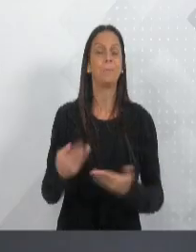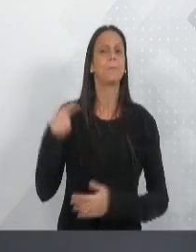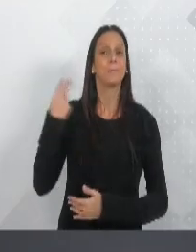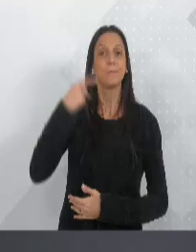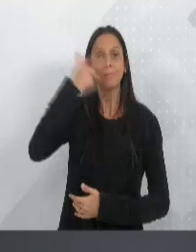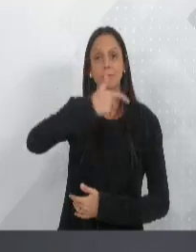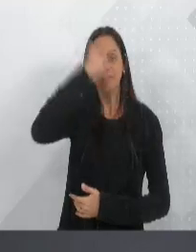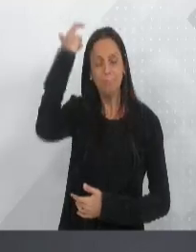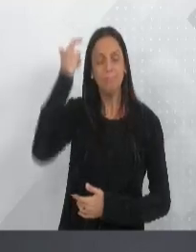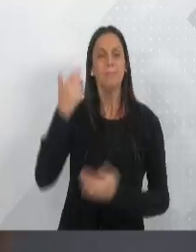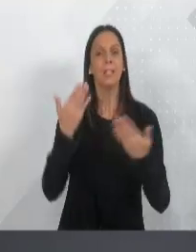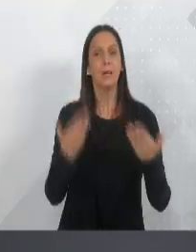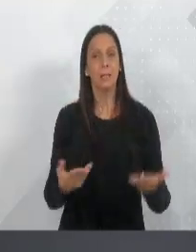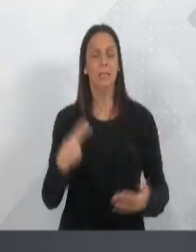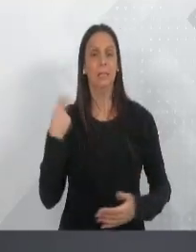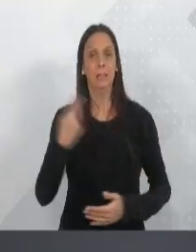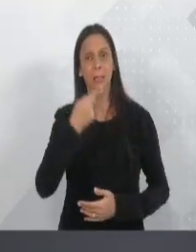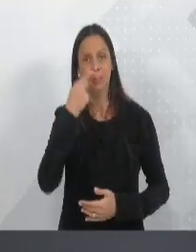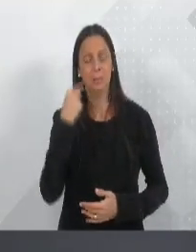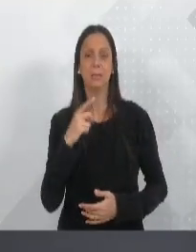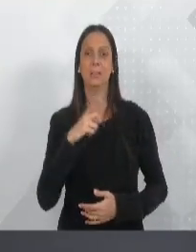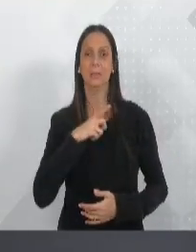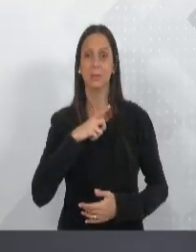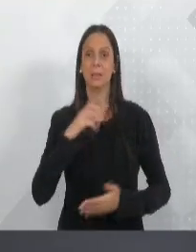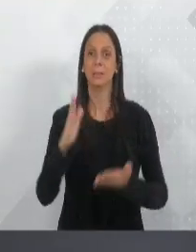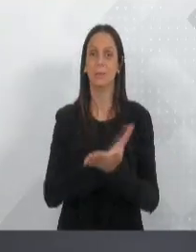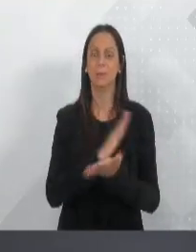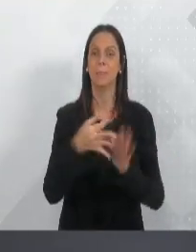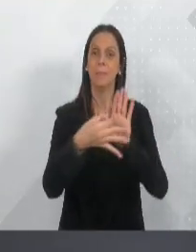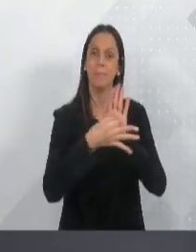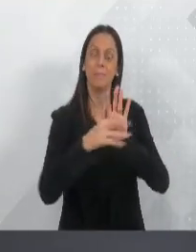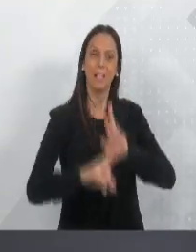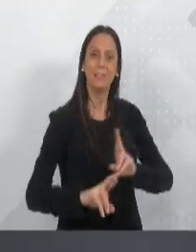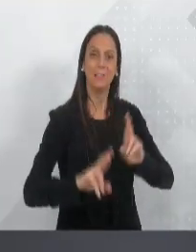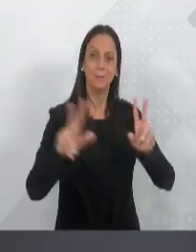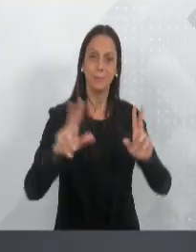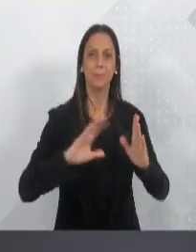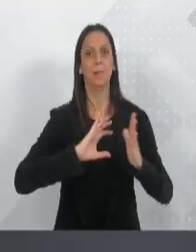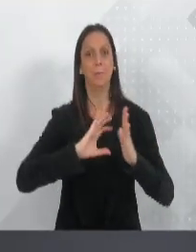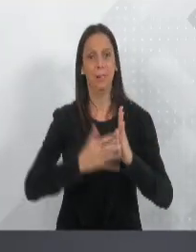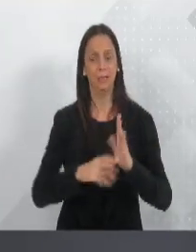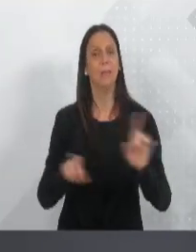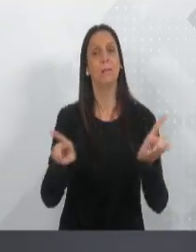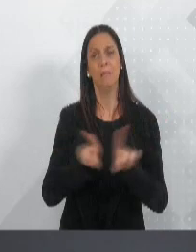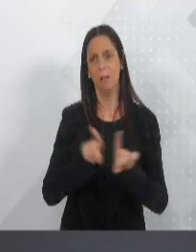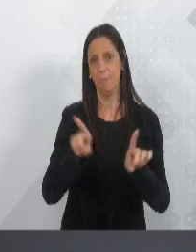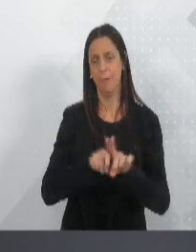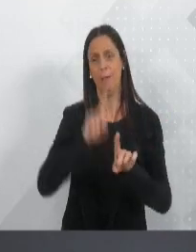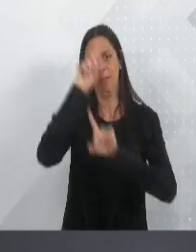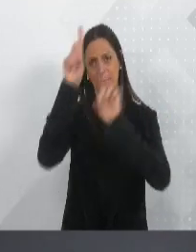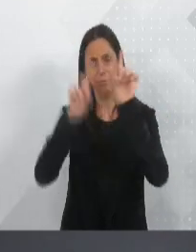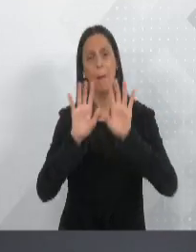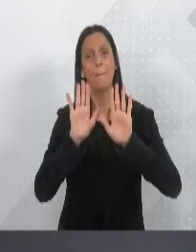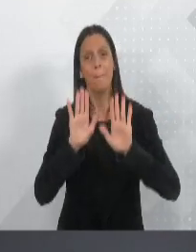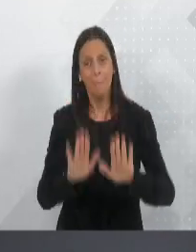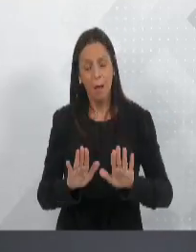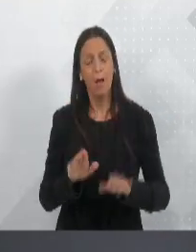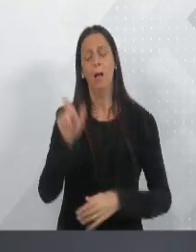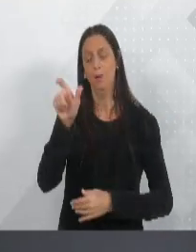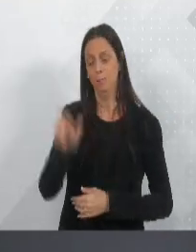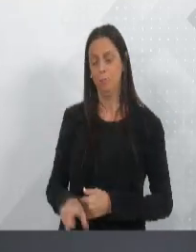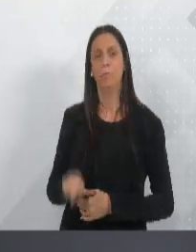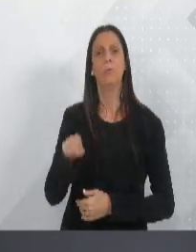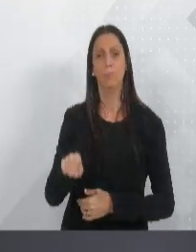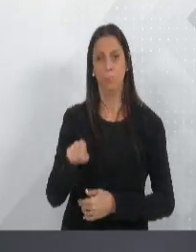con temos muitas vezes as nossas divergências aqui partidárias às vezes ideológicas né vossa excelências Às vezes